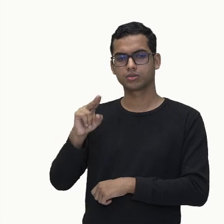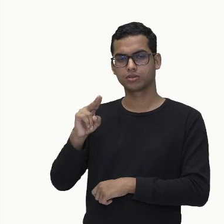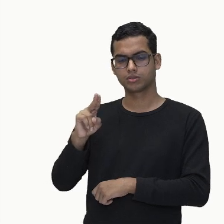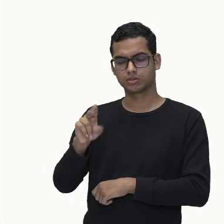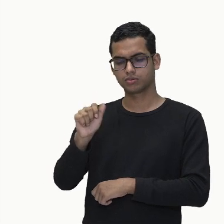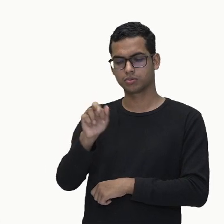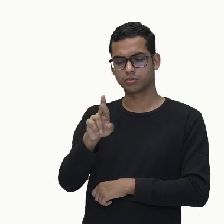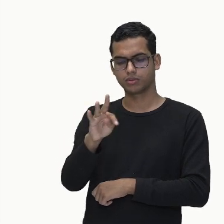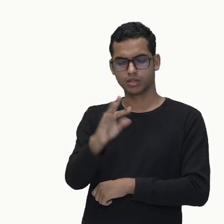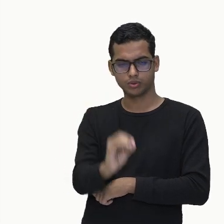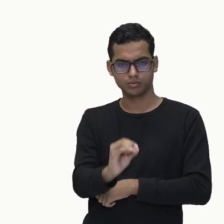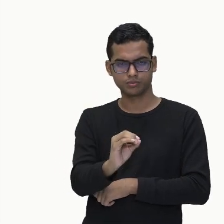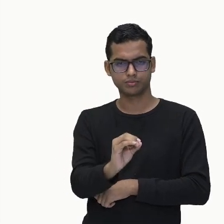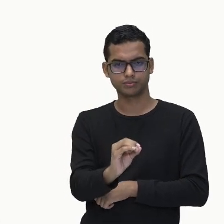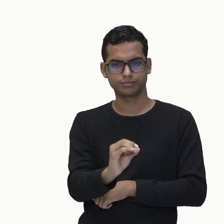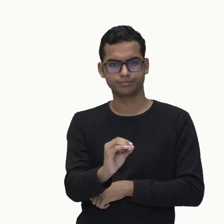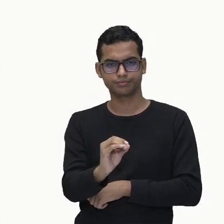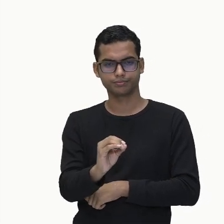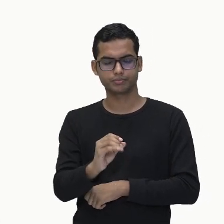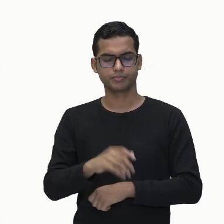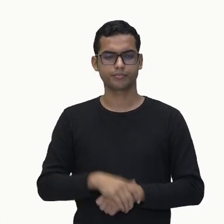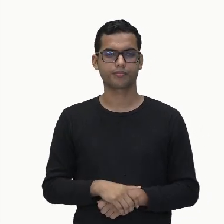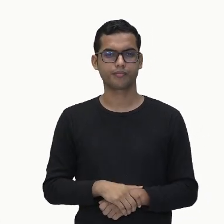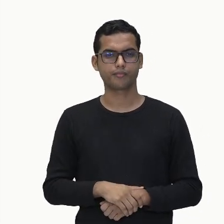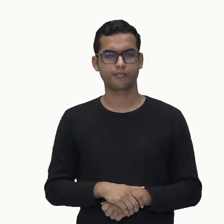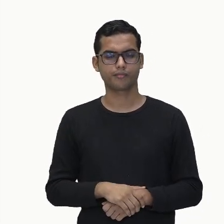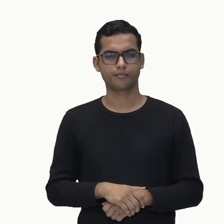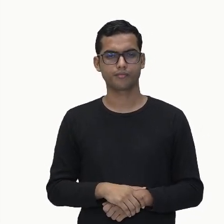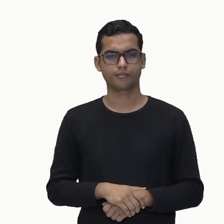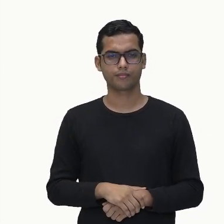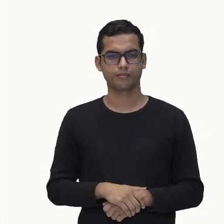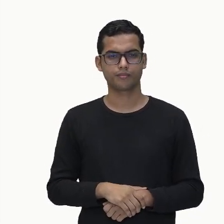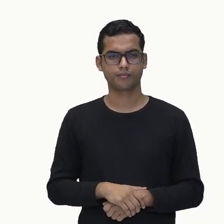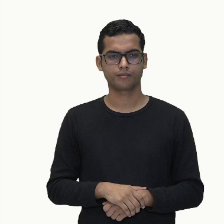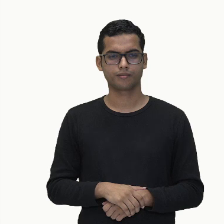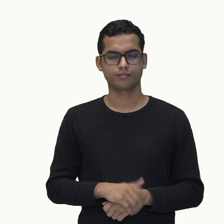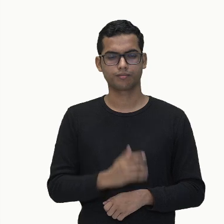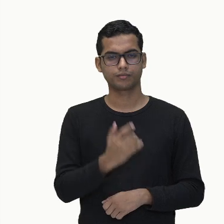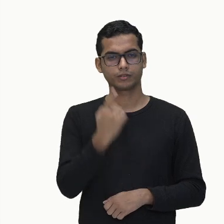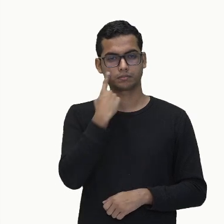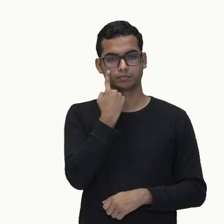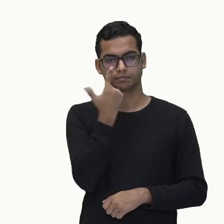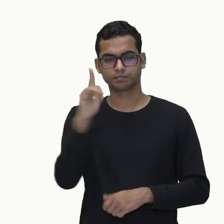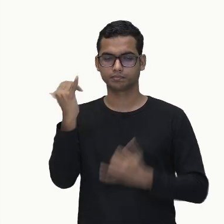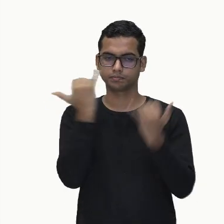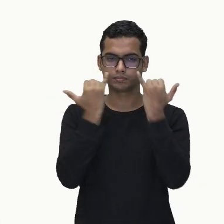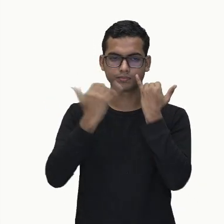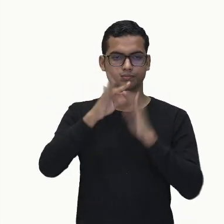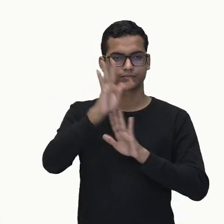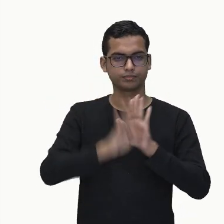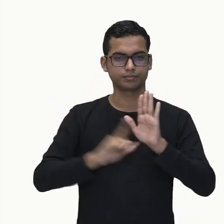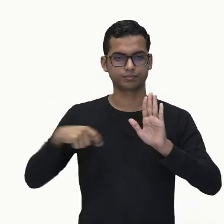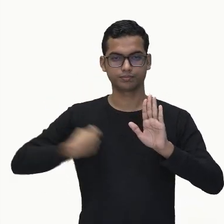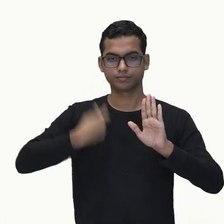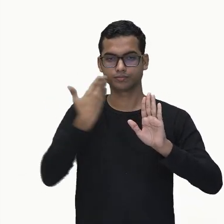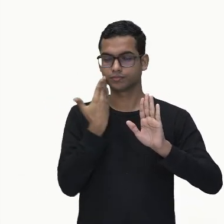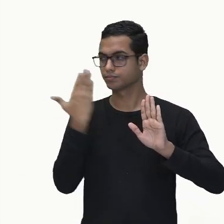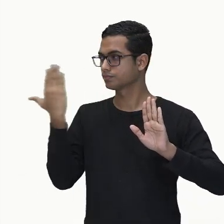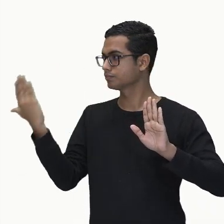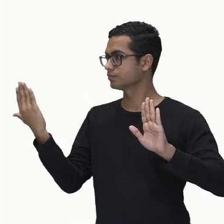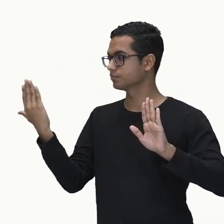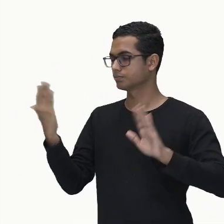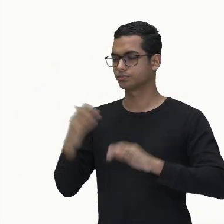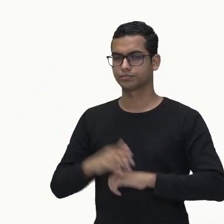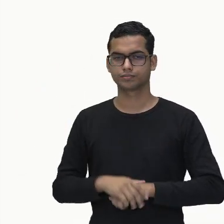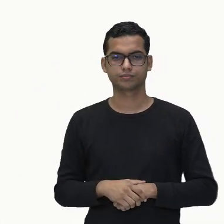adelante alegar al lgar a 30 minutos se di tambi